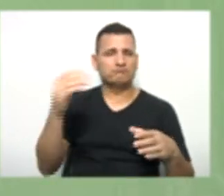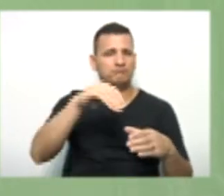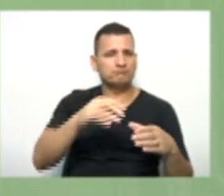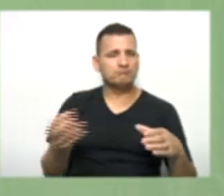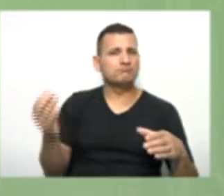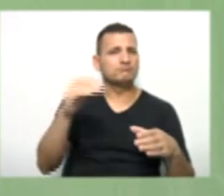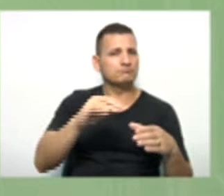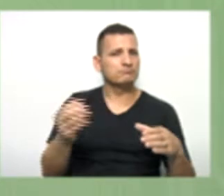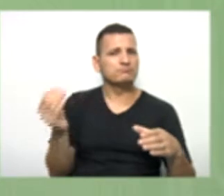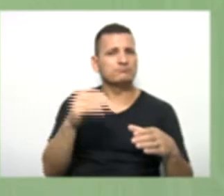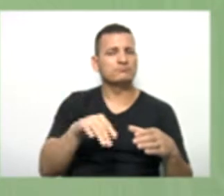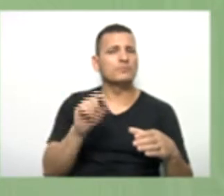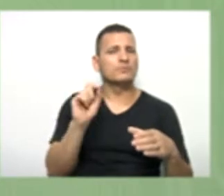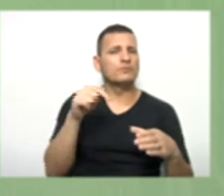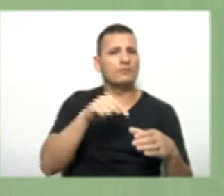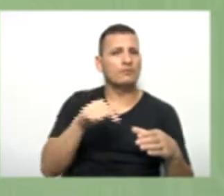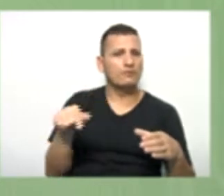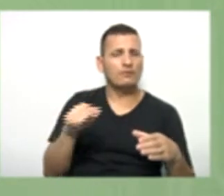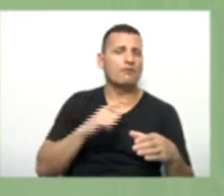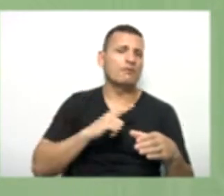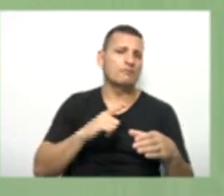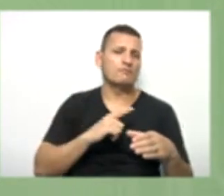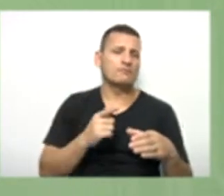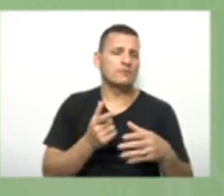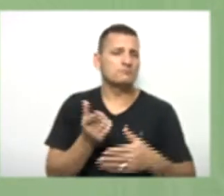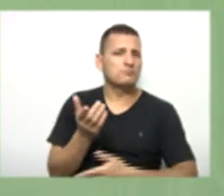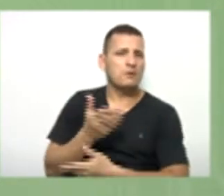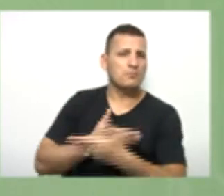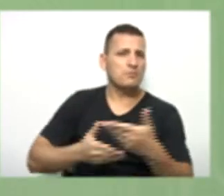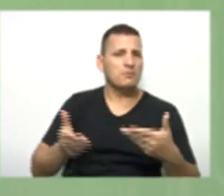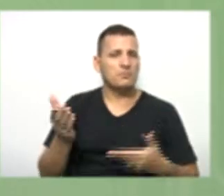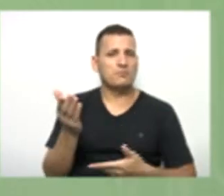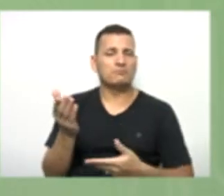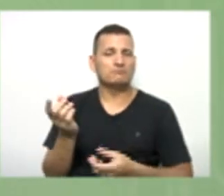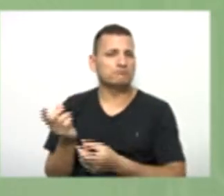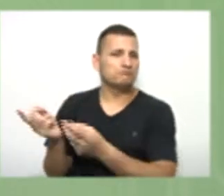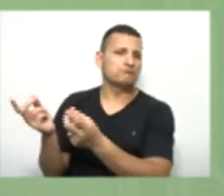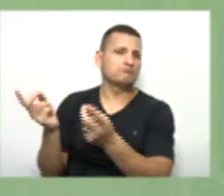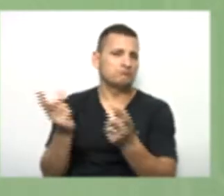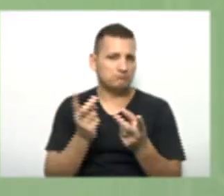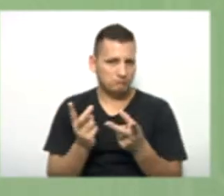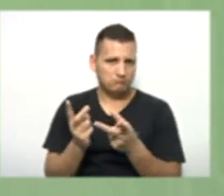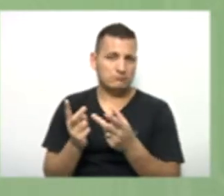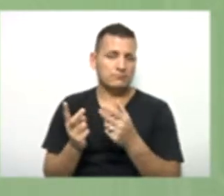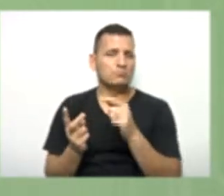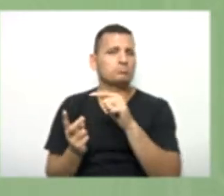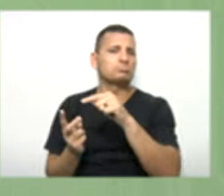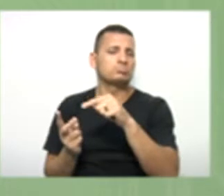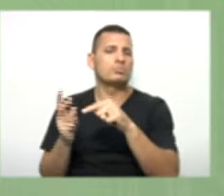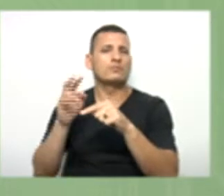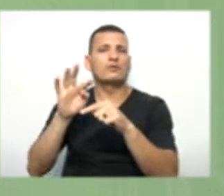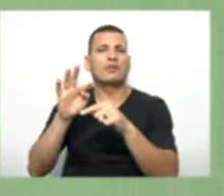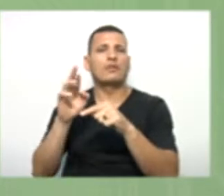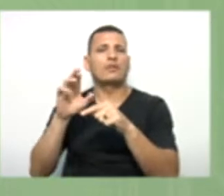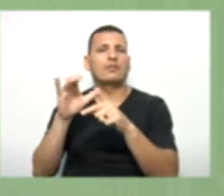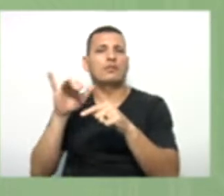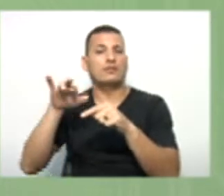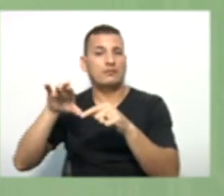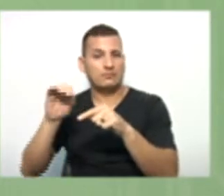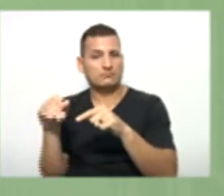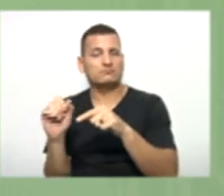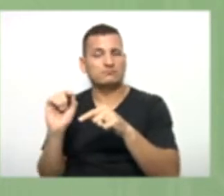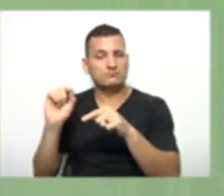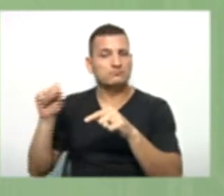decorrentes de uma transação com terceiros. Então, terceiros é o que? A rede de supermercado que a